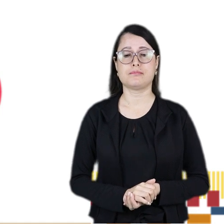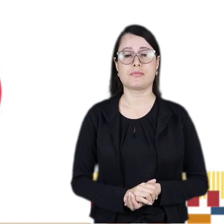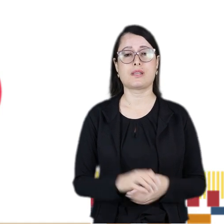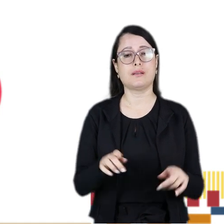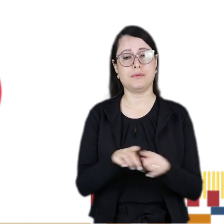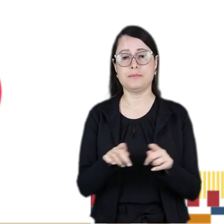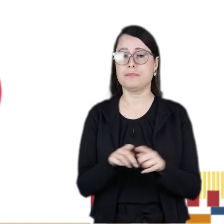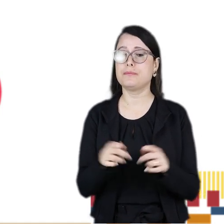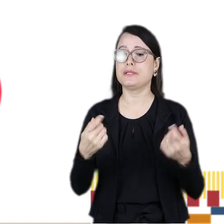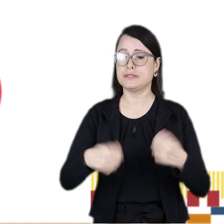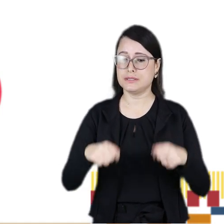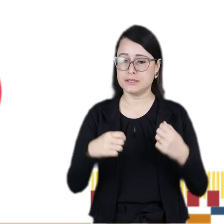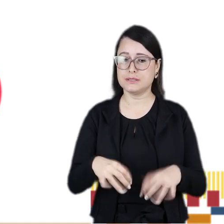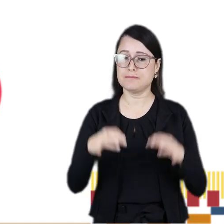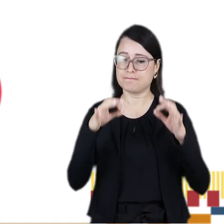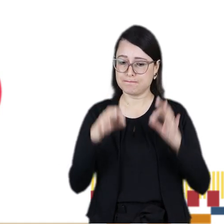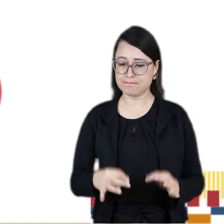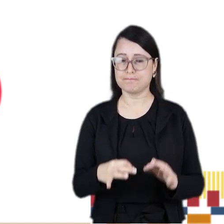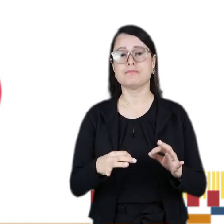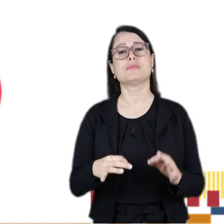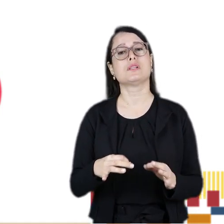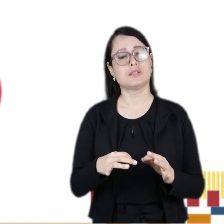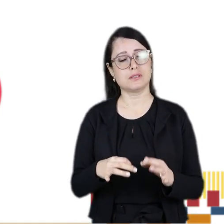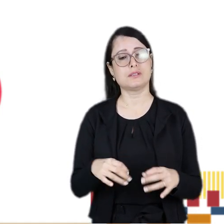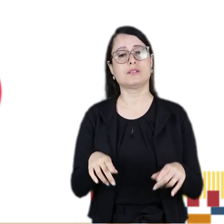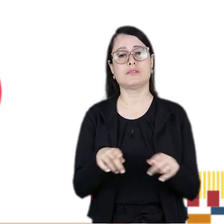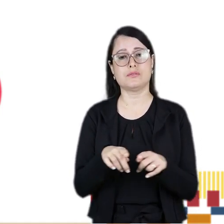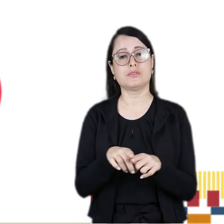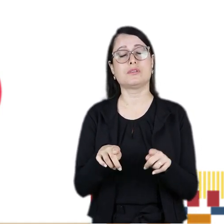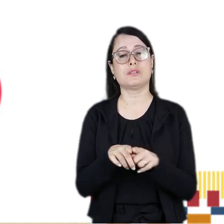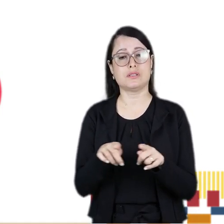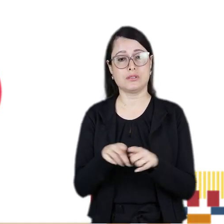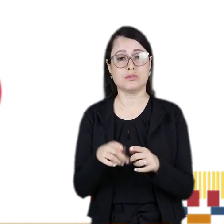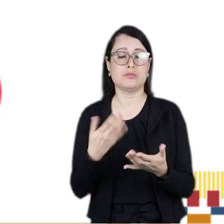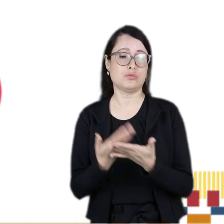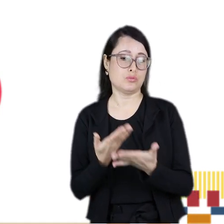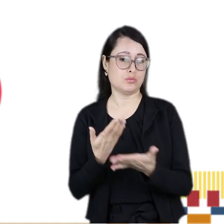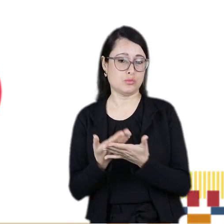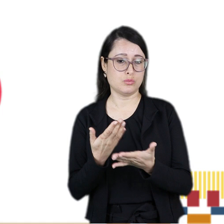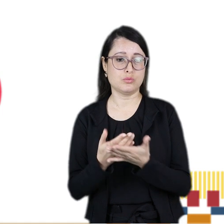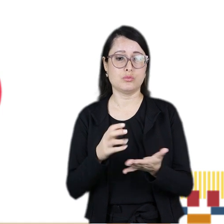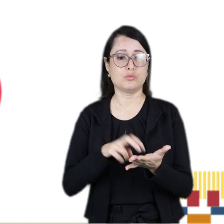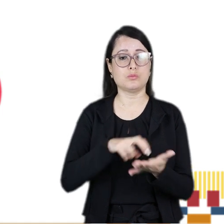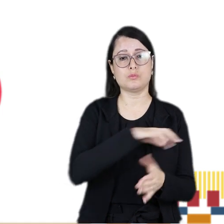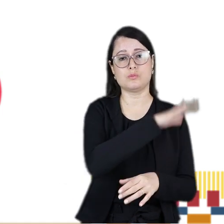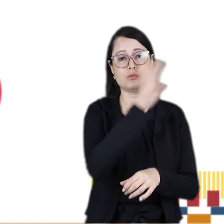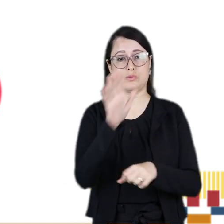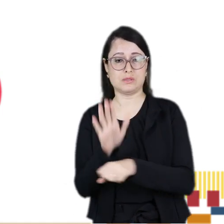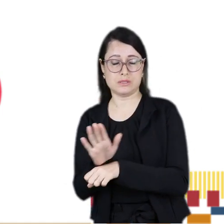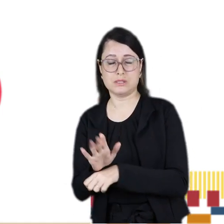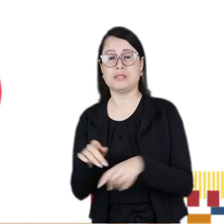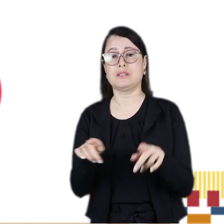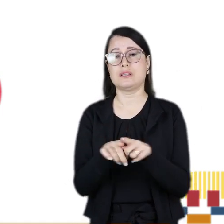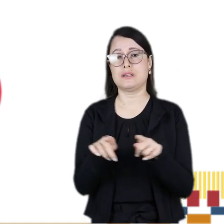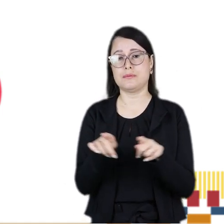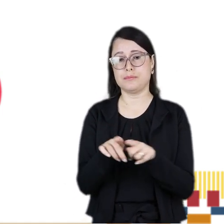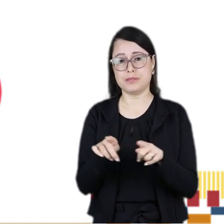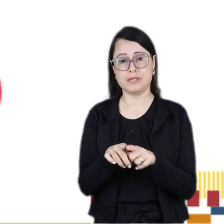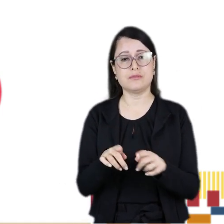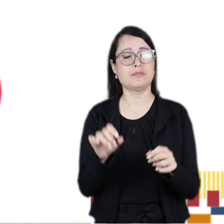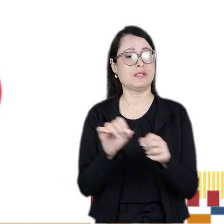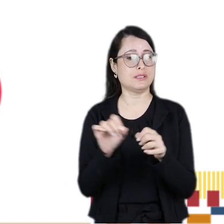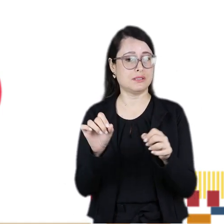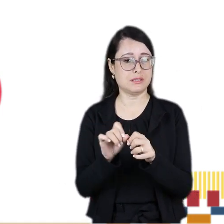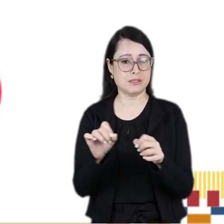uma formação integral, né? Desenvolvendo sua autonomia, né? Executando e realizando seus projetos de